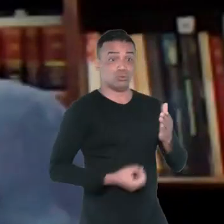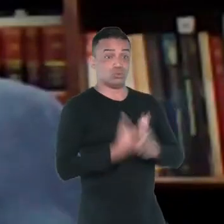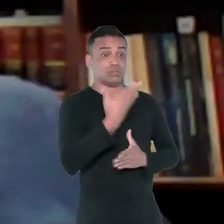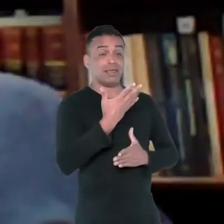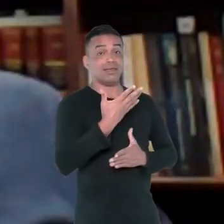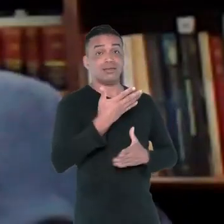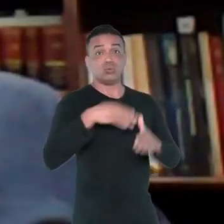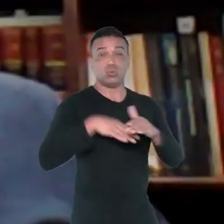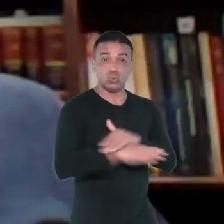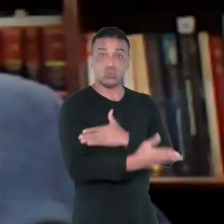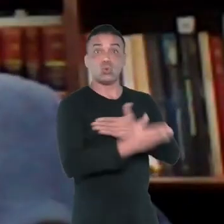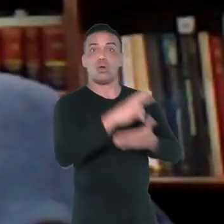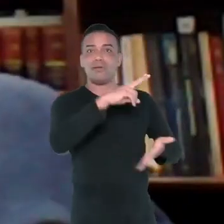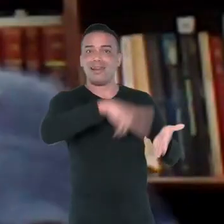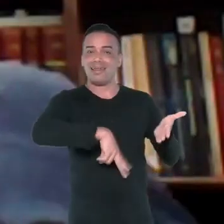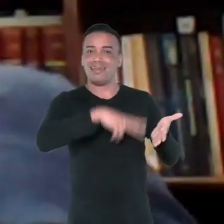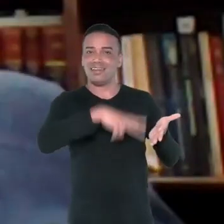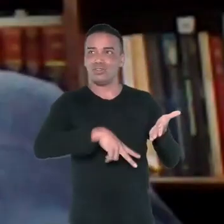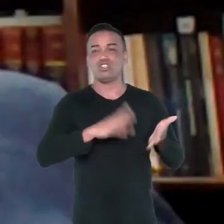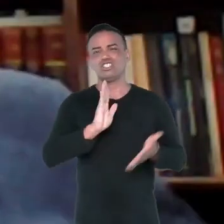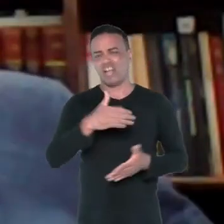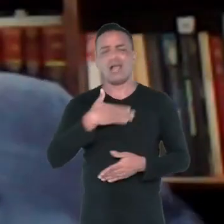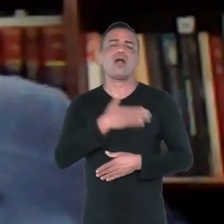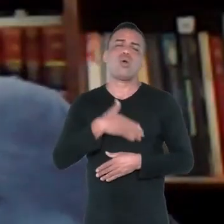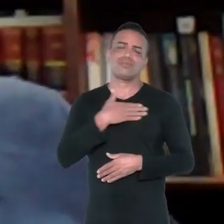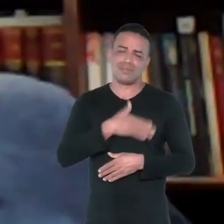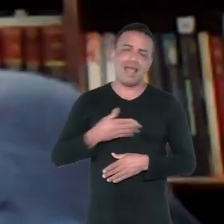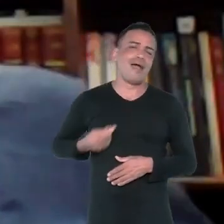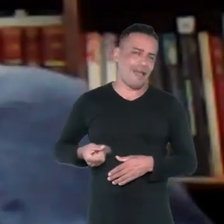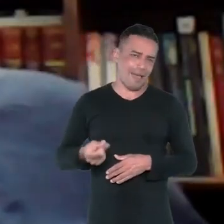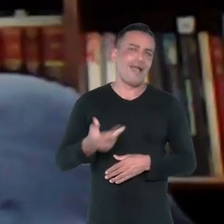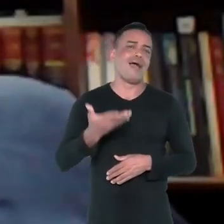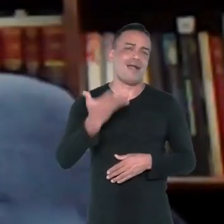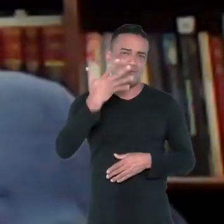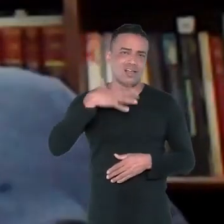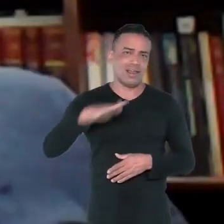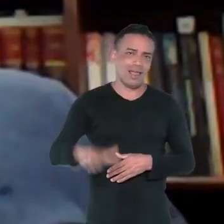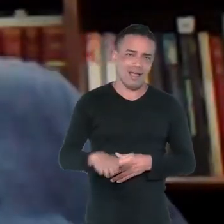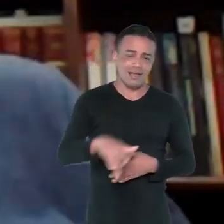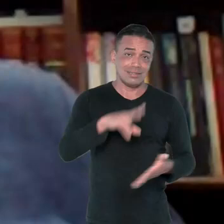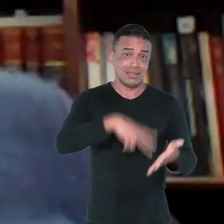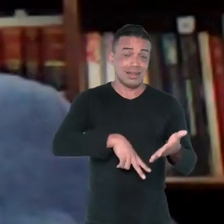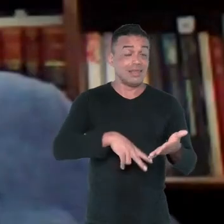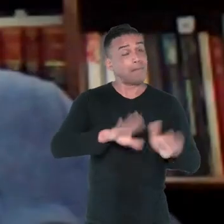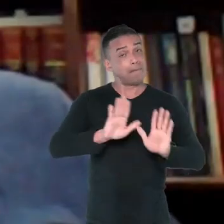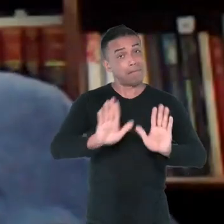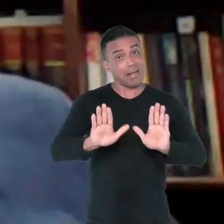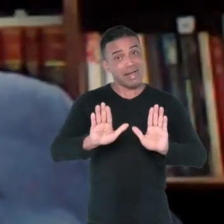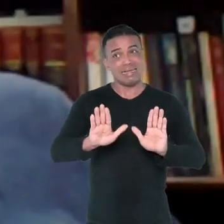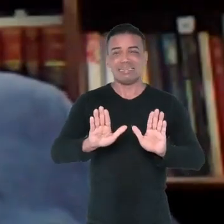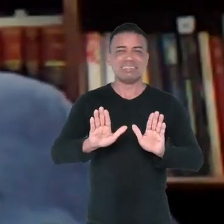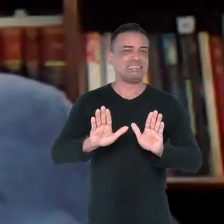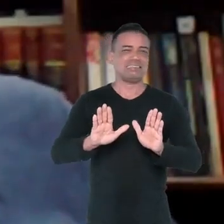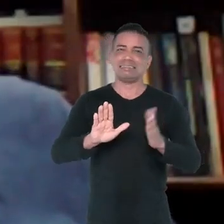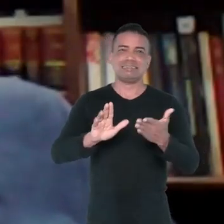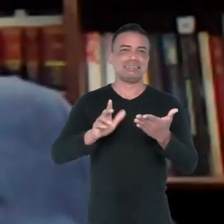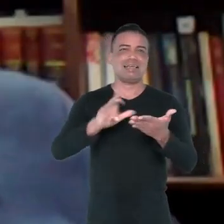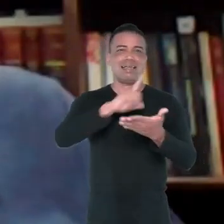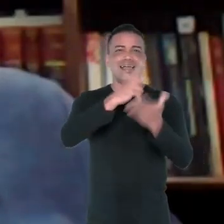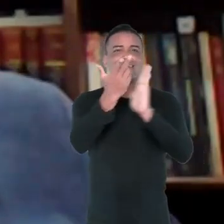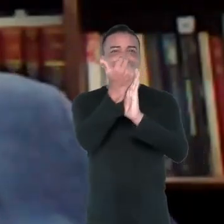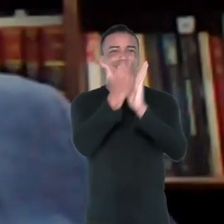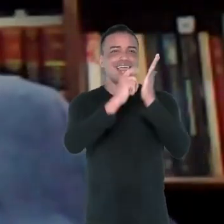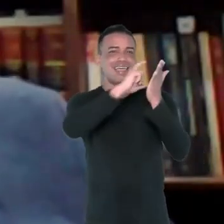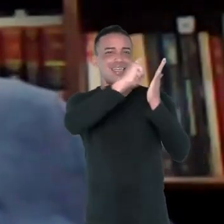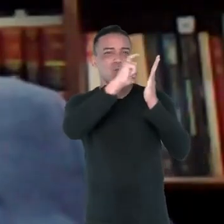leitor, eu já gostava de ler quando criança, gostava, mas era gibis, revistas